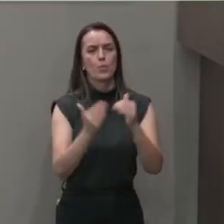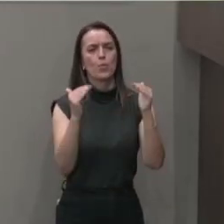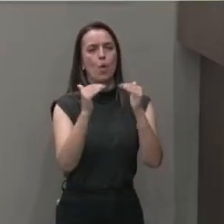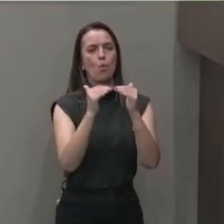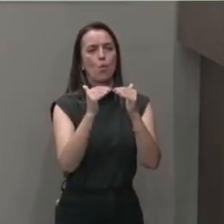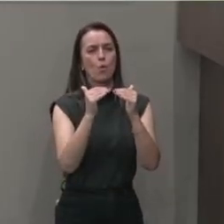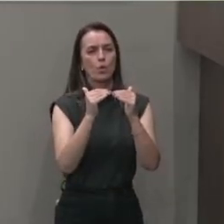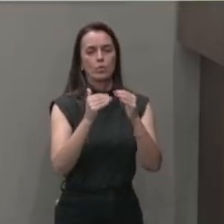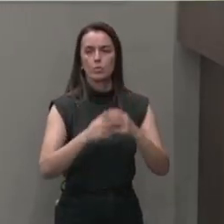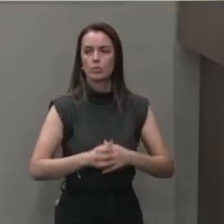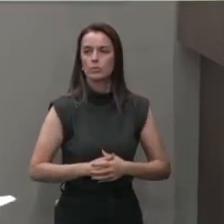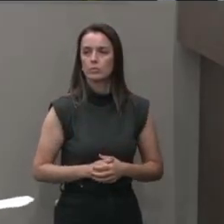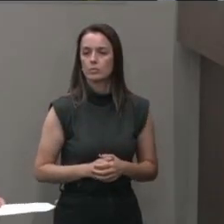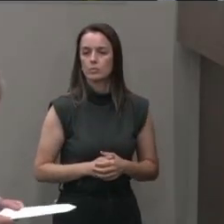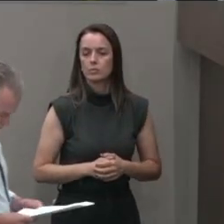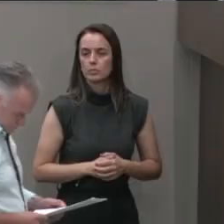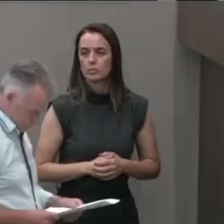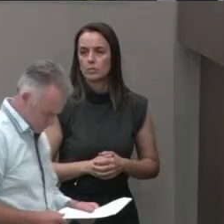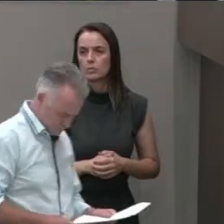favorável.